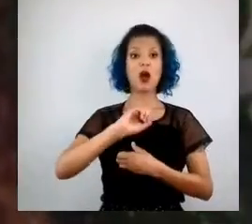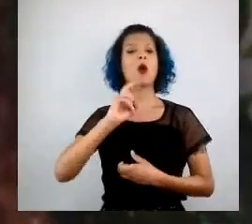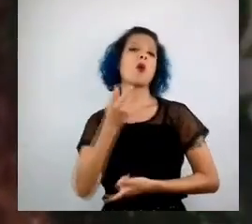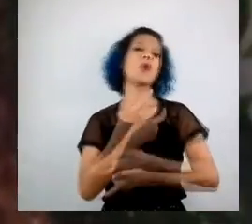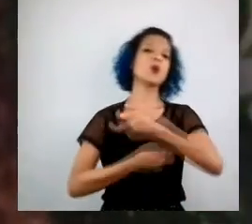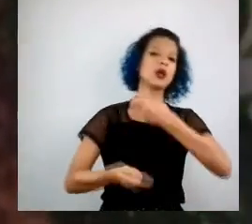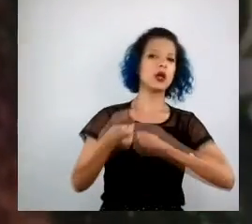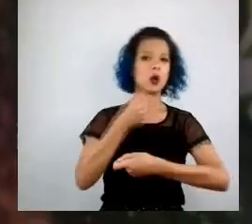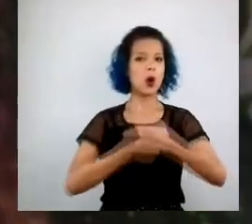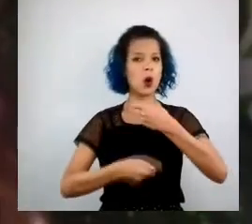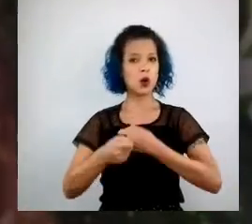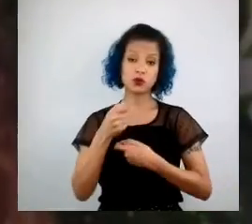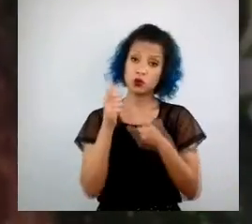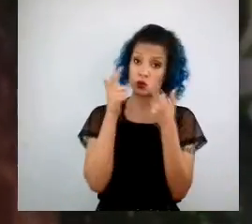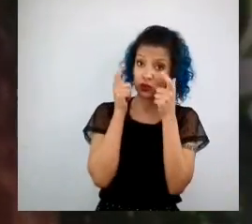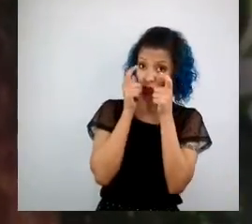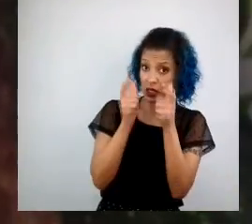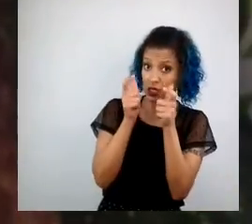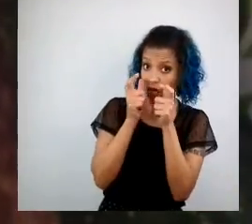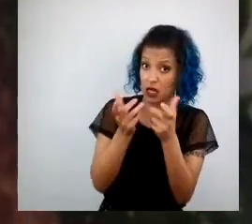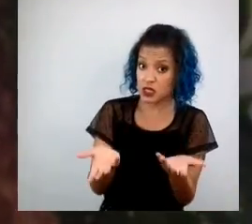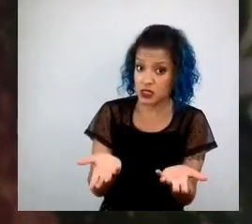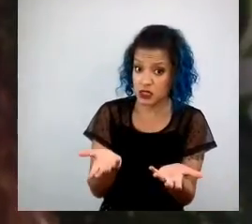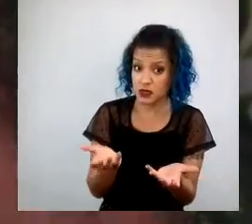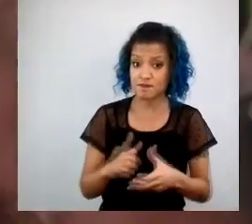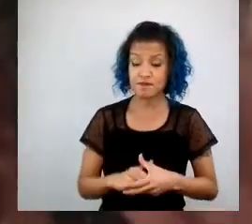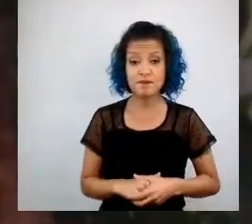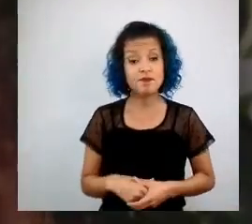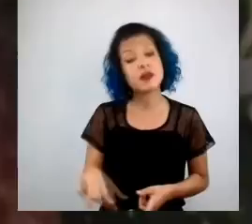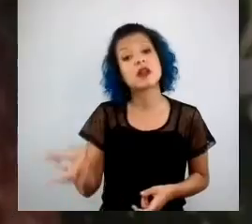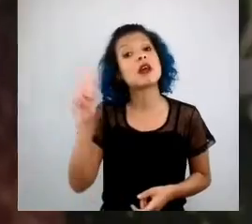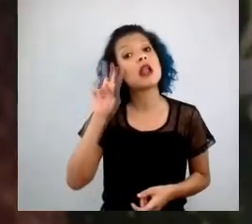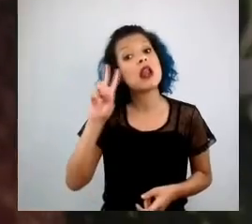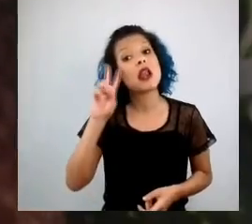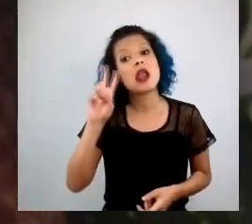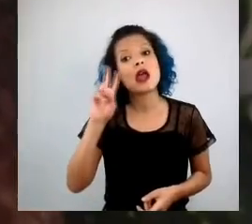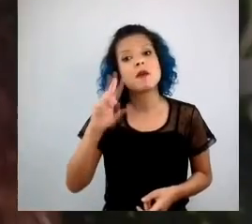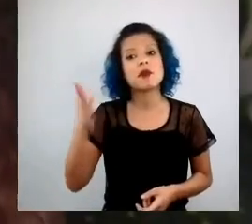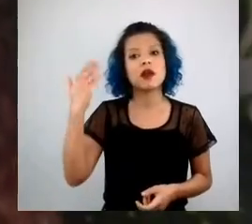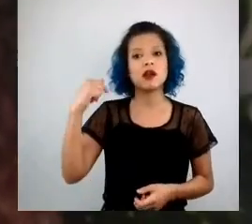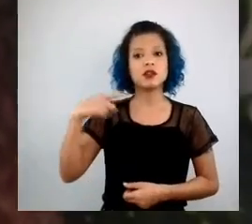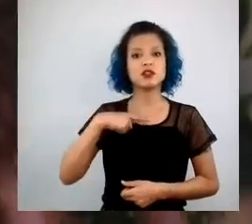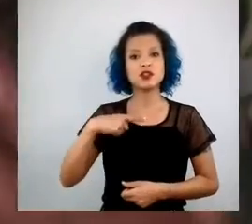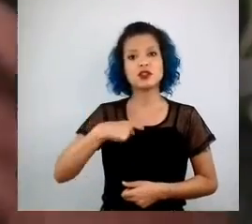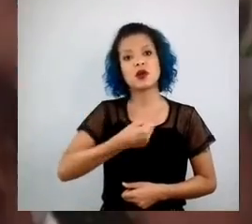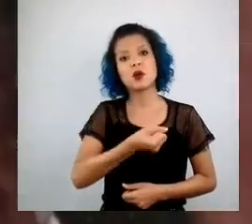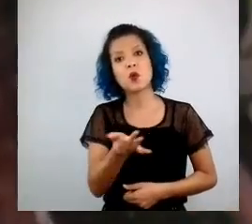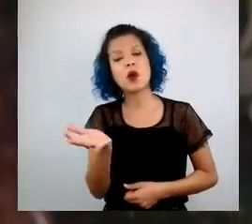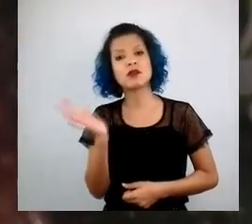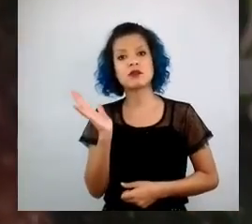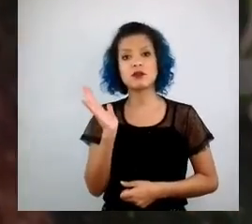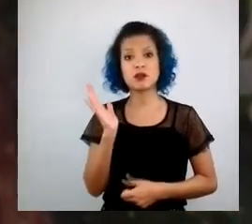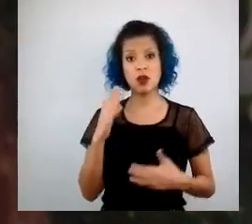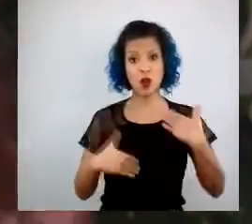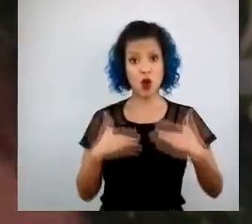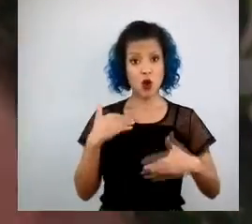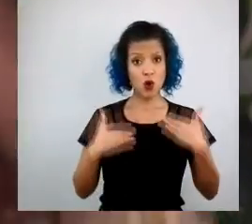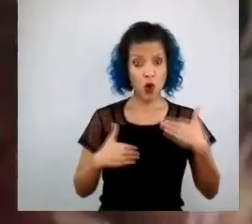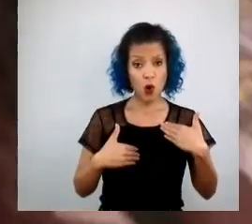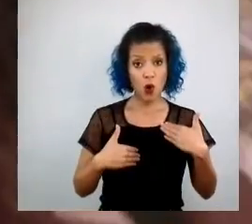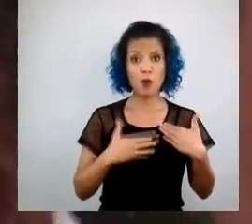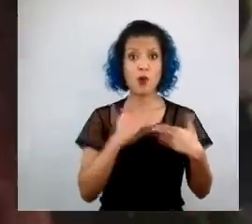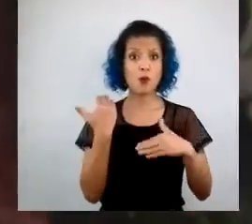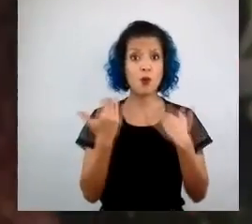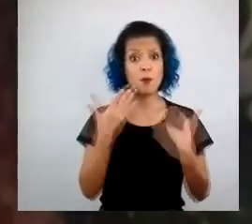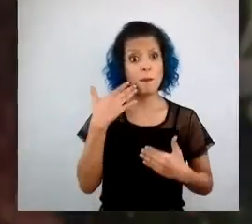enfim. Quem não lembra aí a quantidade de corpos brancos que estavam naquelas